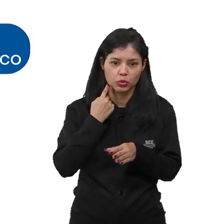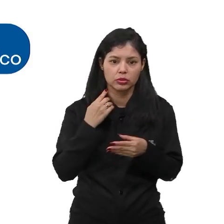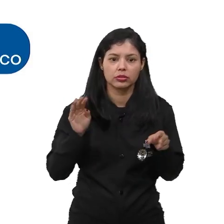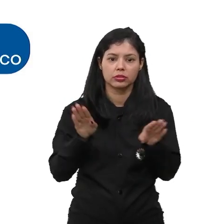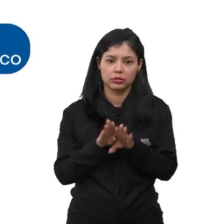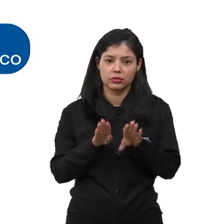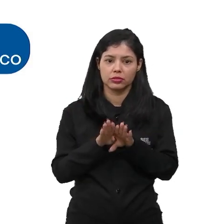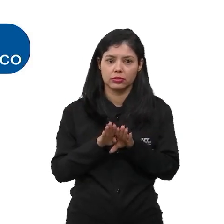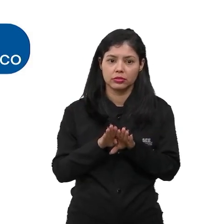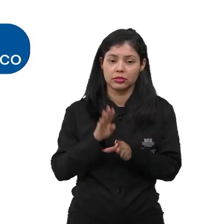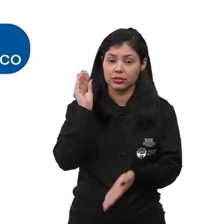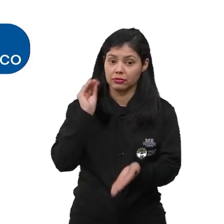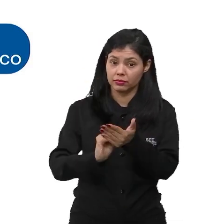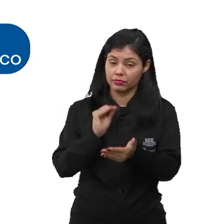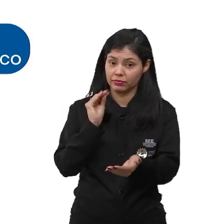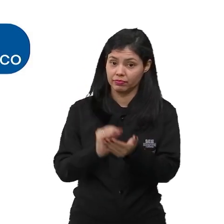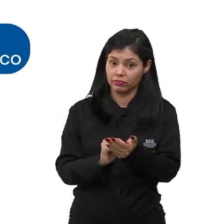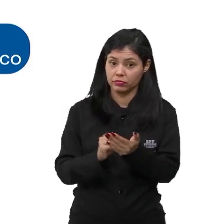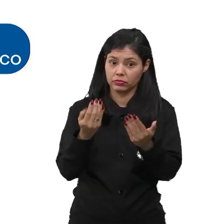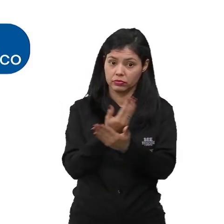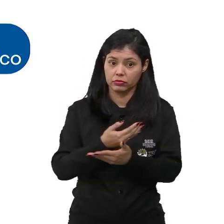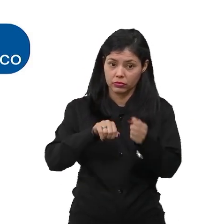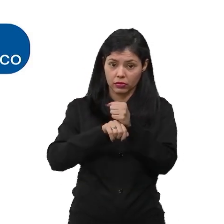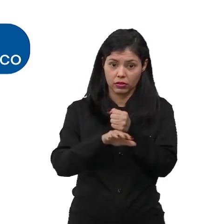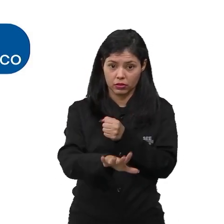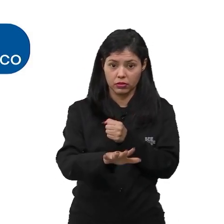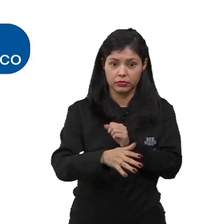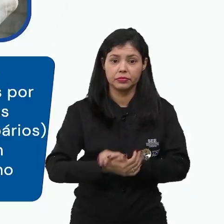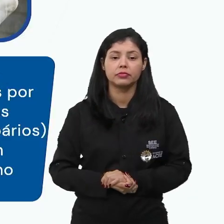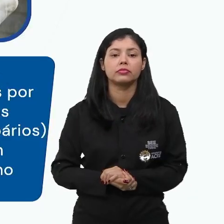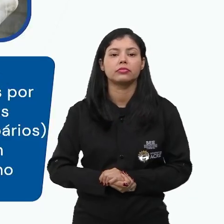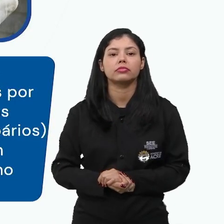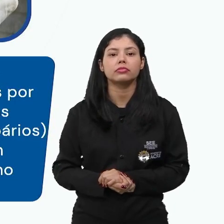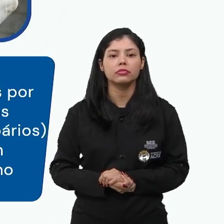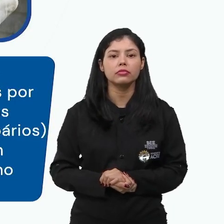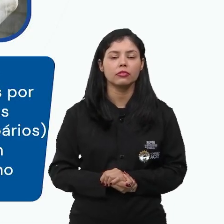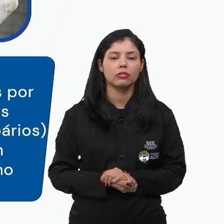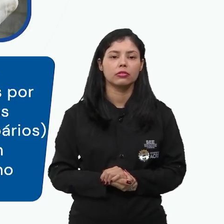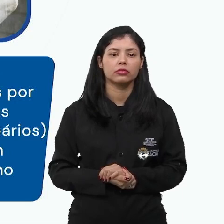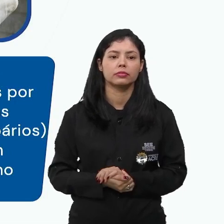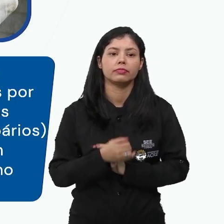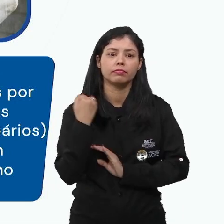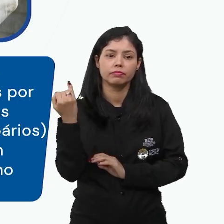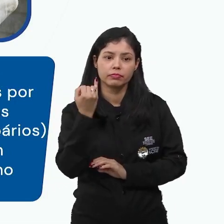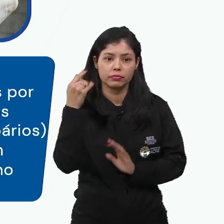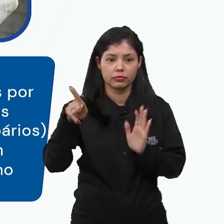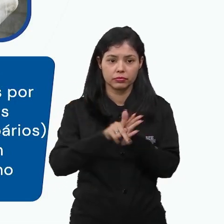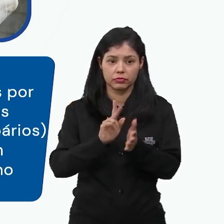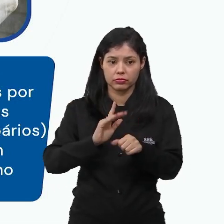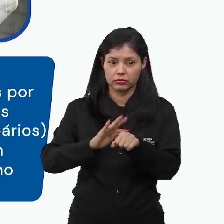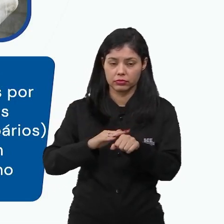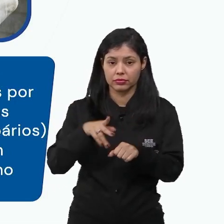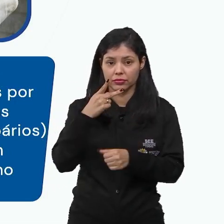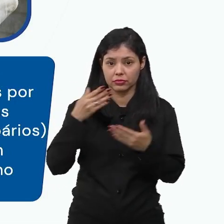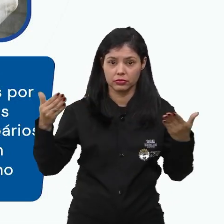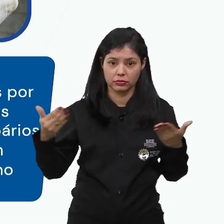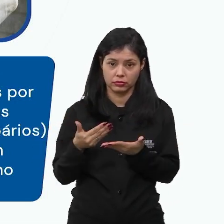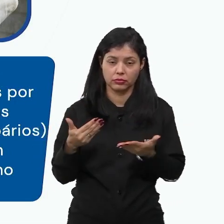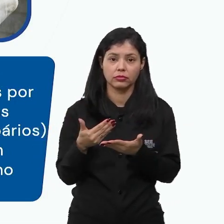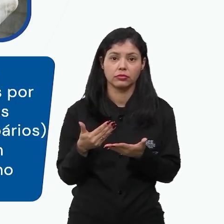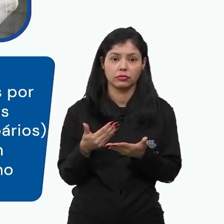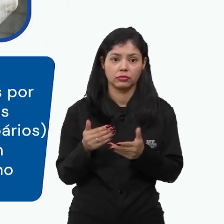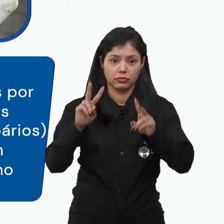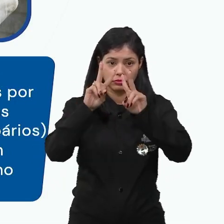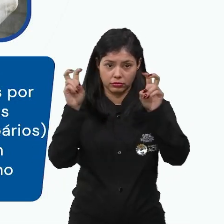também ali da ausência de saneamento básico. As principais doenças que nós vamos falar a